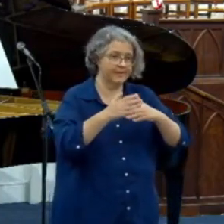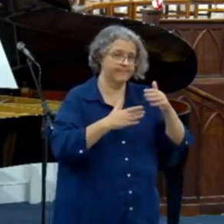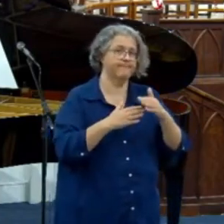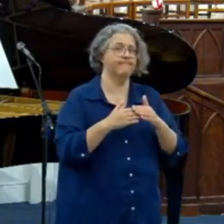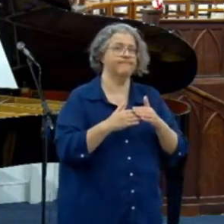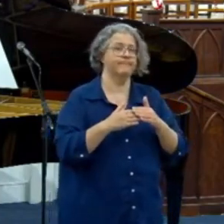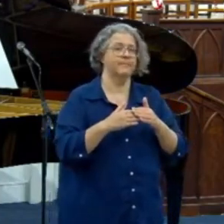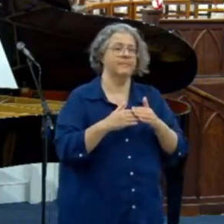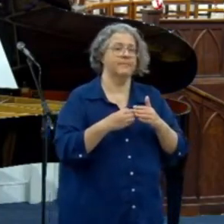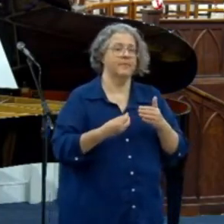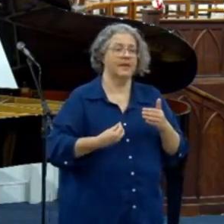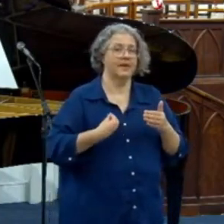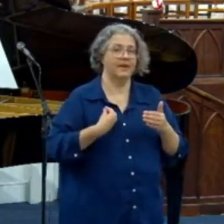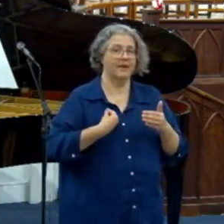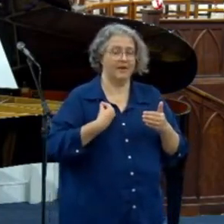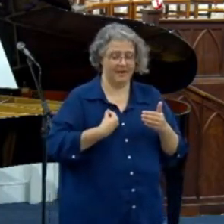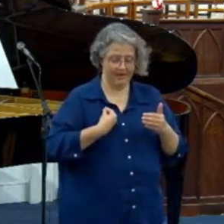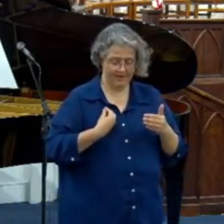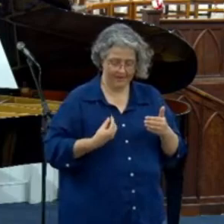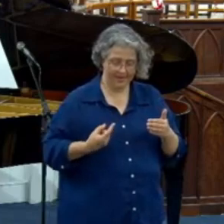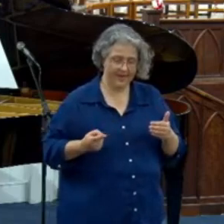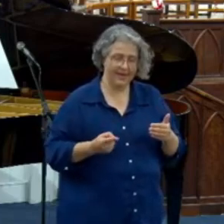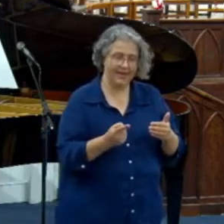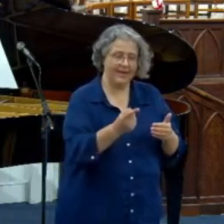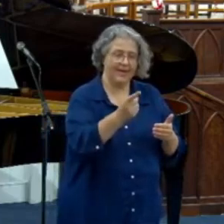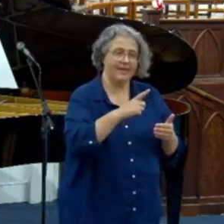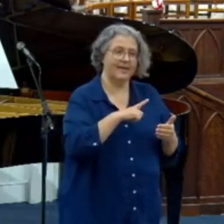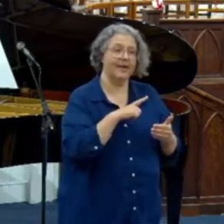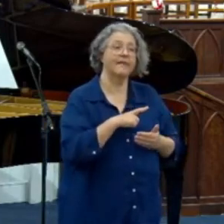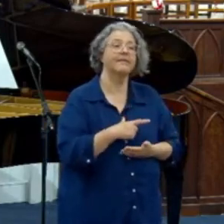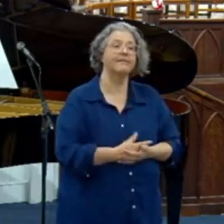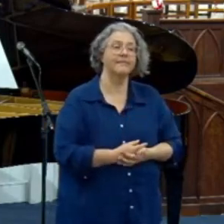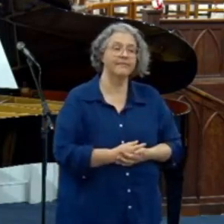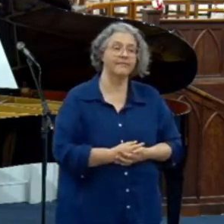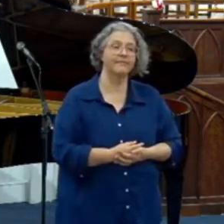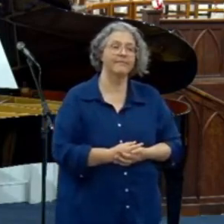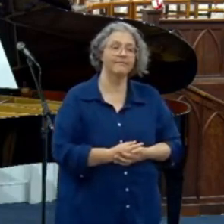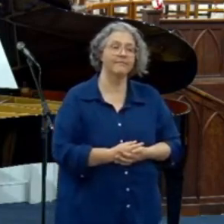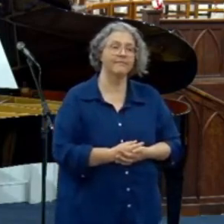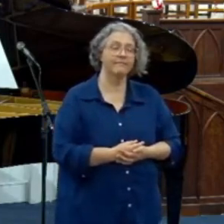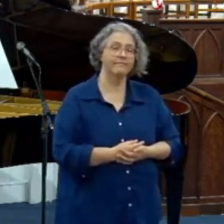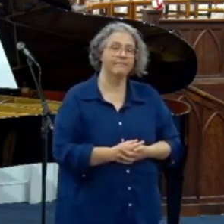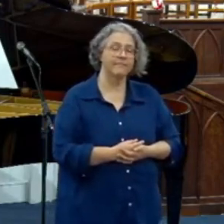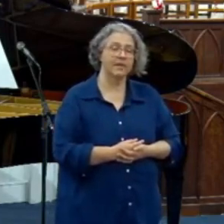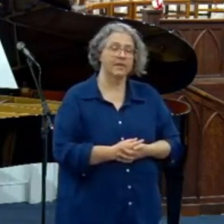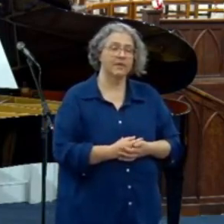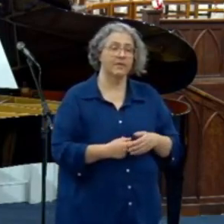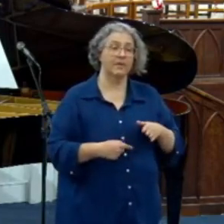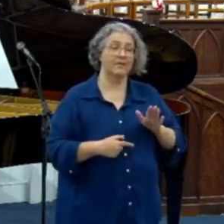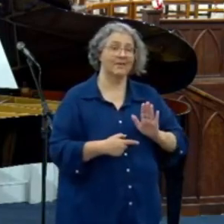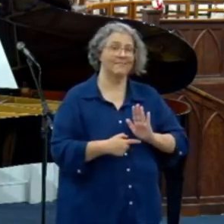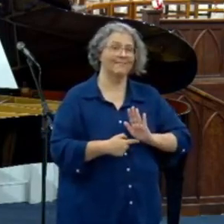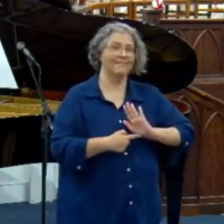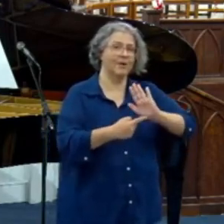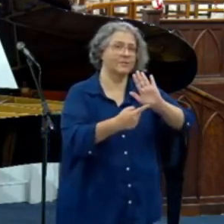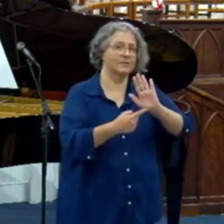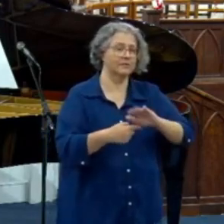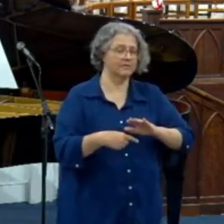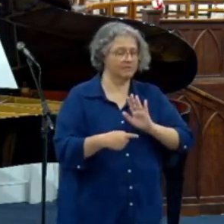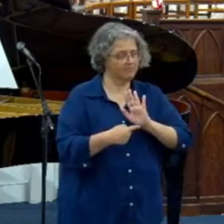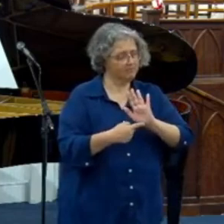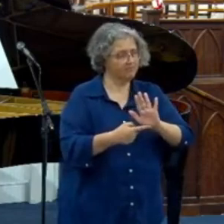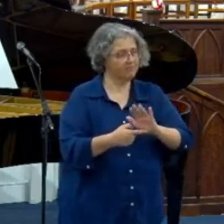eterna? É quando o jovem põe em xeque ou deixa transparecer